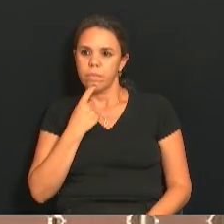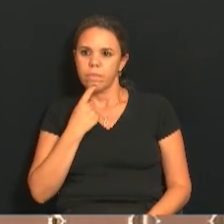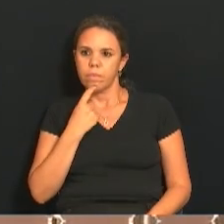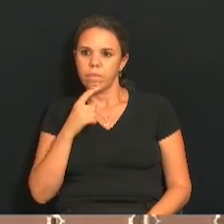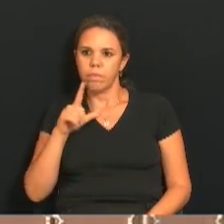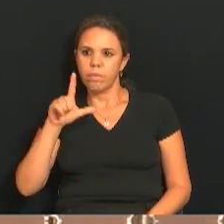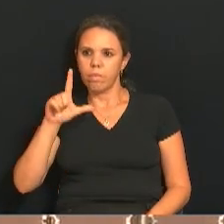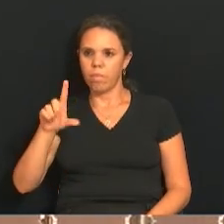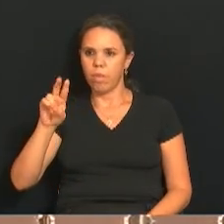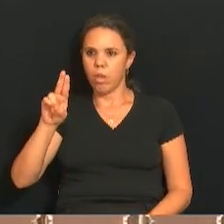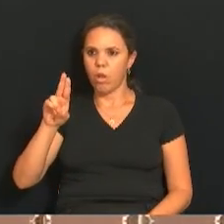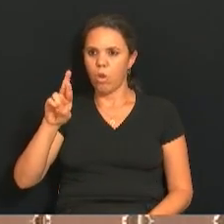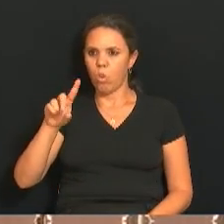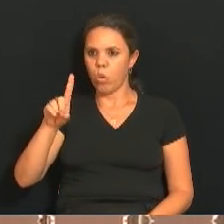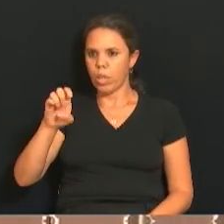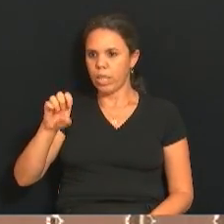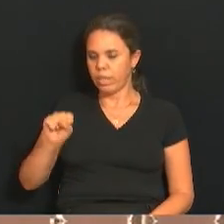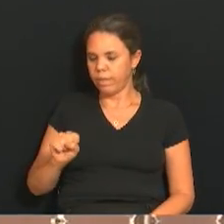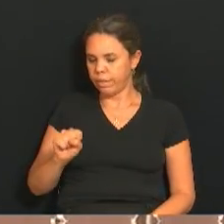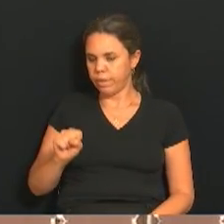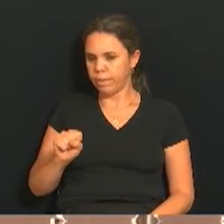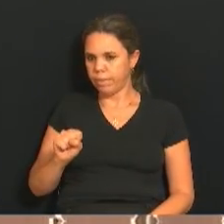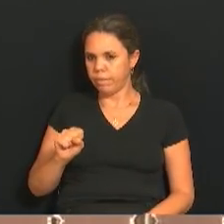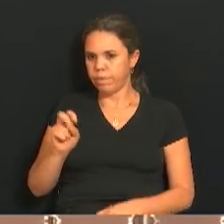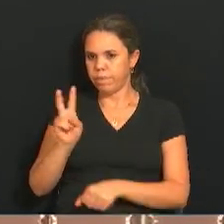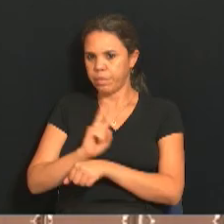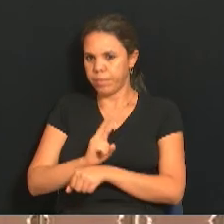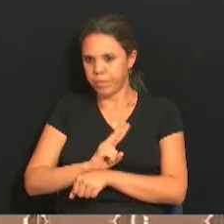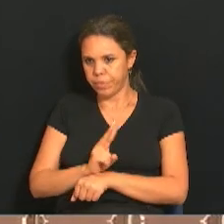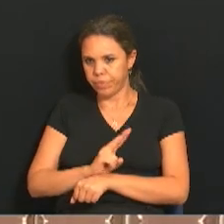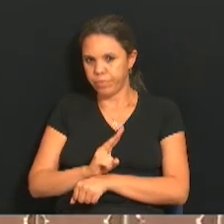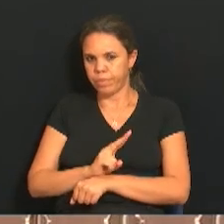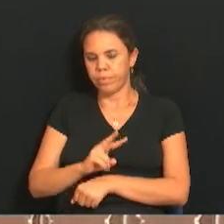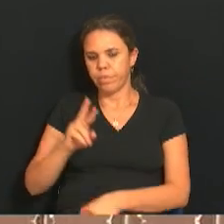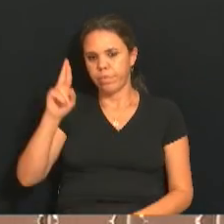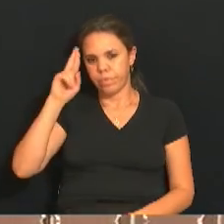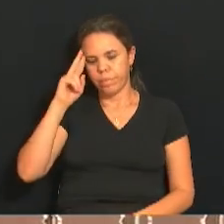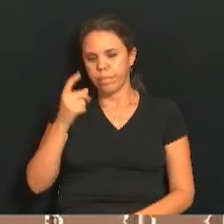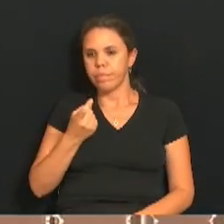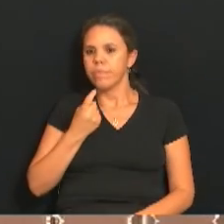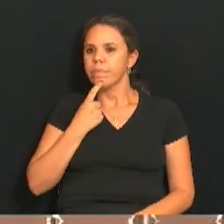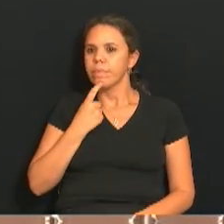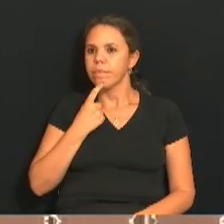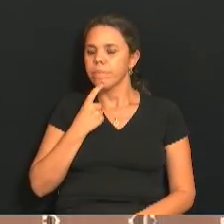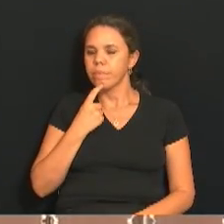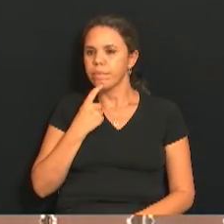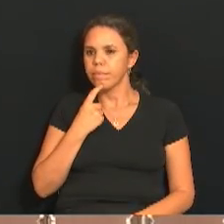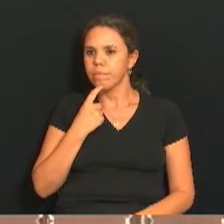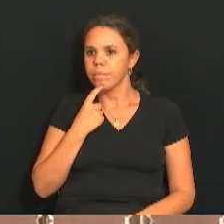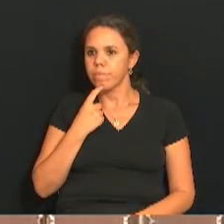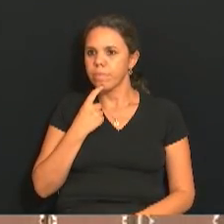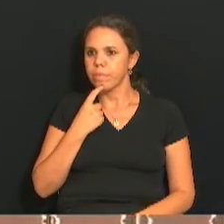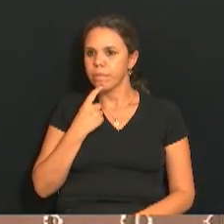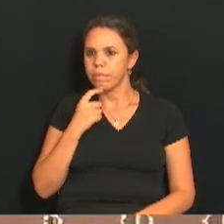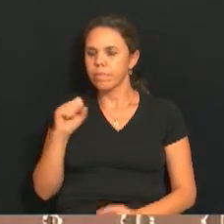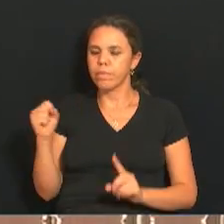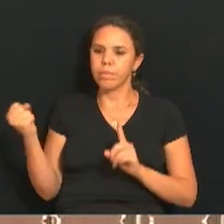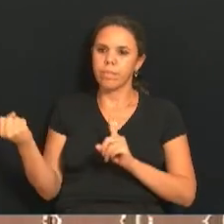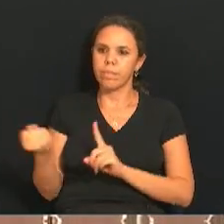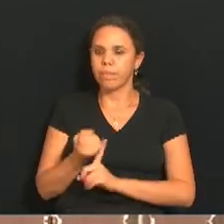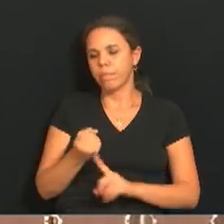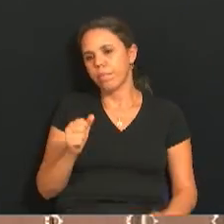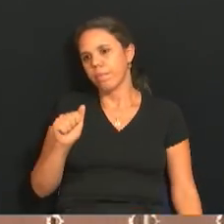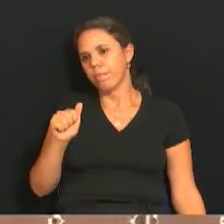nossa comandante Lourdes, né, Maria de Lourdes Soares, que é a comandante da Guarda de Campinas, da Assistência Social,